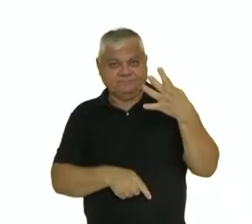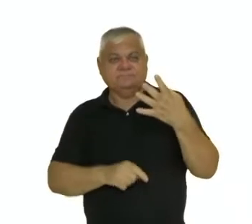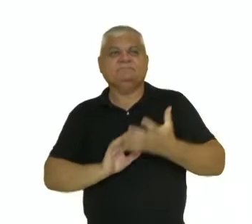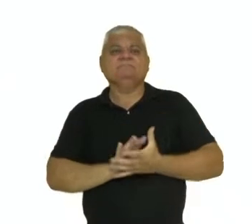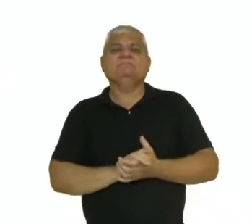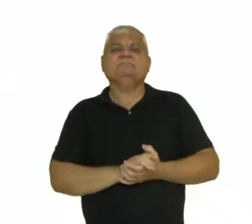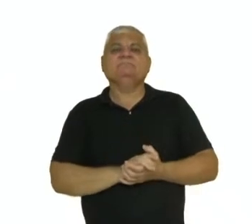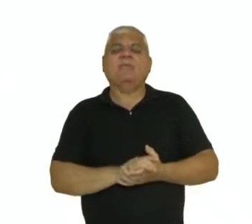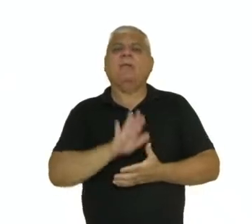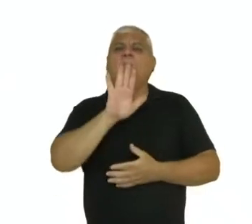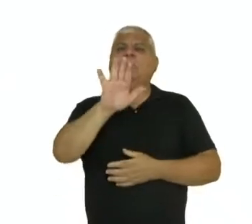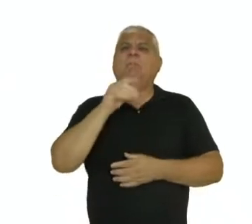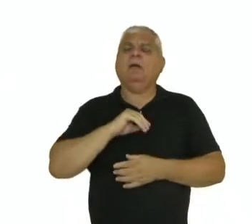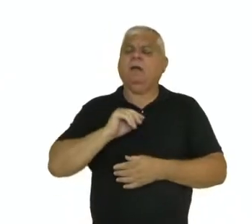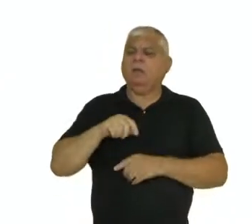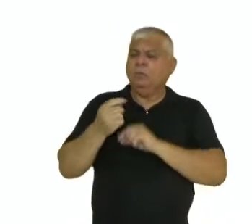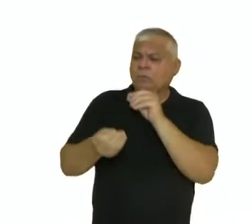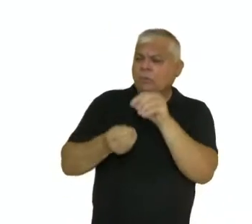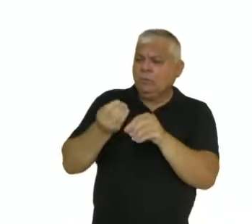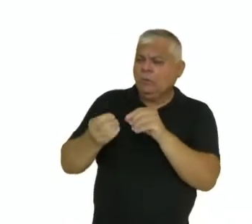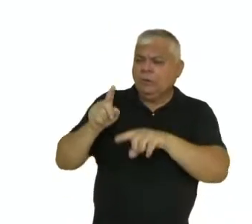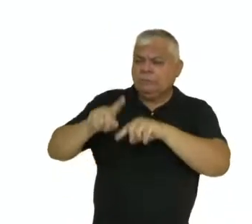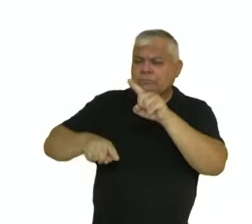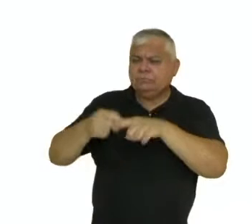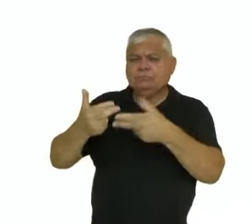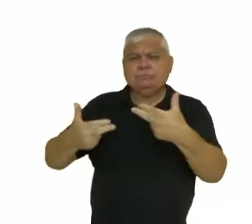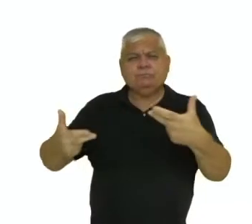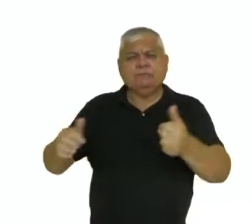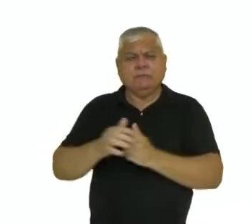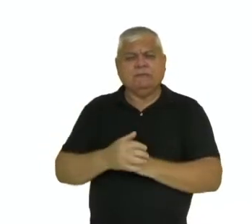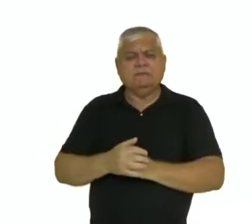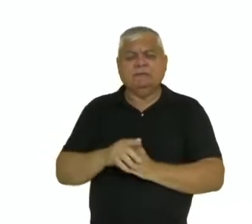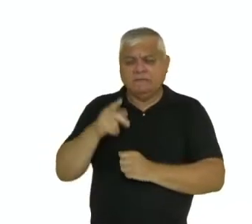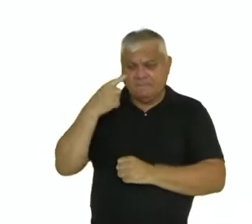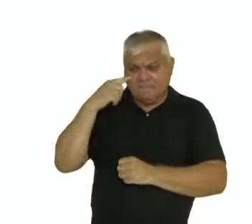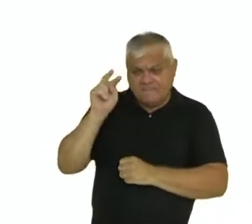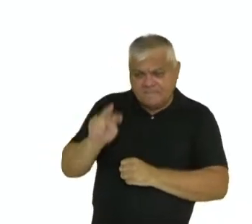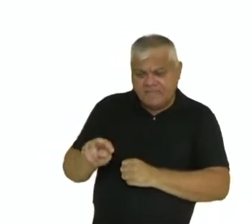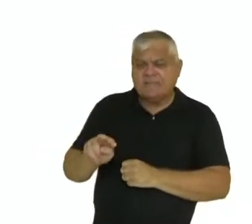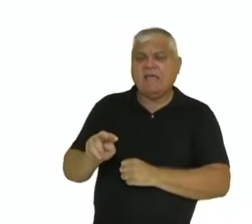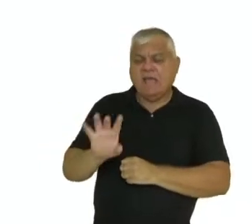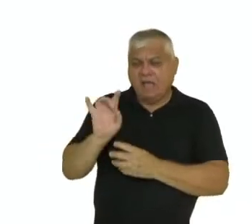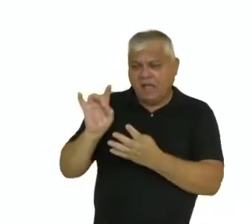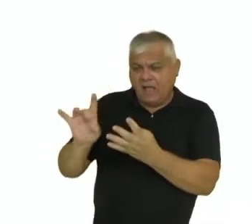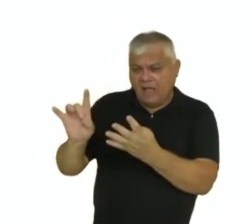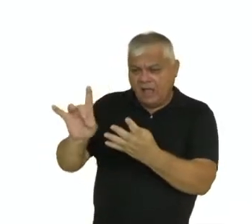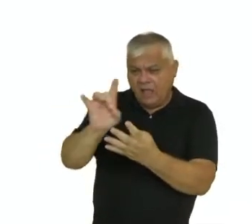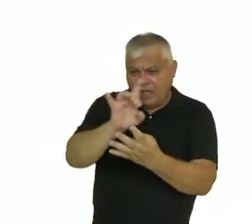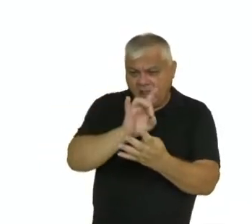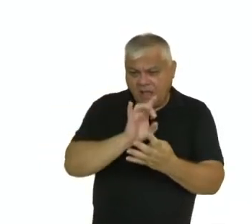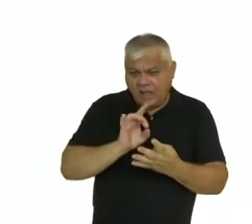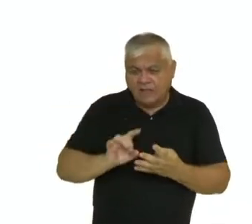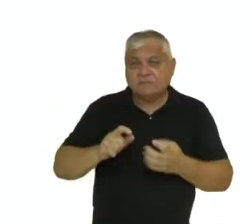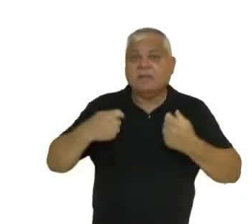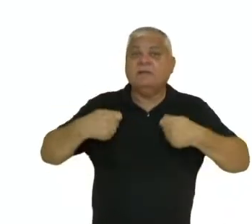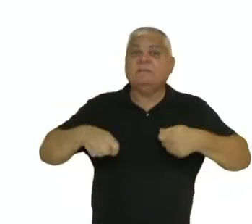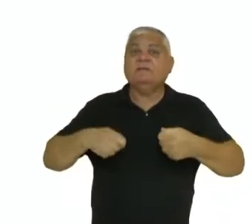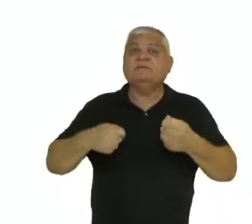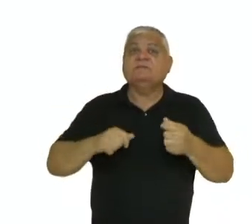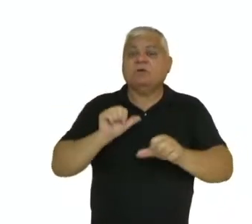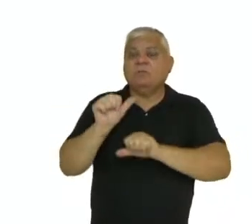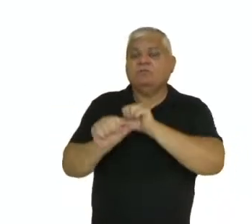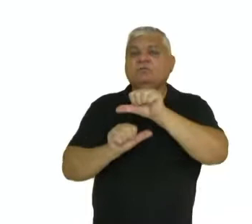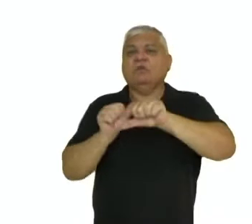E a interpretação sobre a matéria de Aristóteles, é a transformação de cada elemento no outro, dependia da inversão